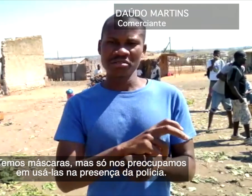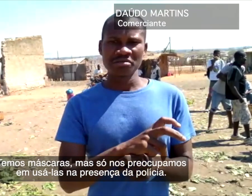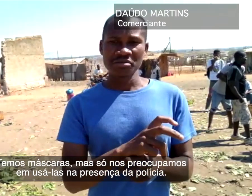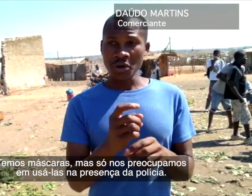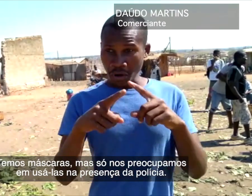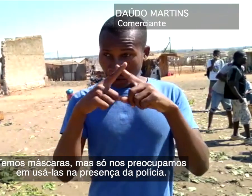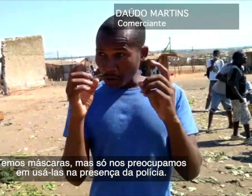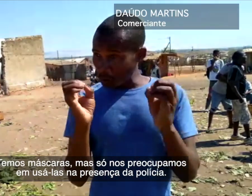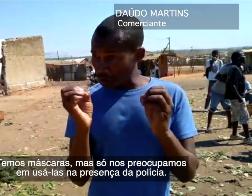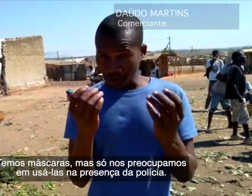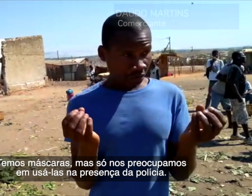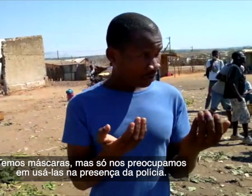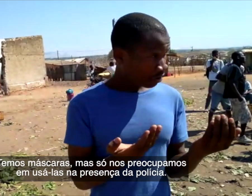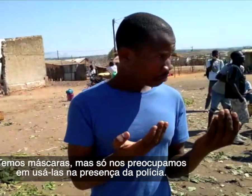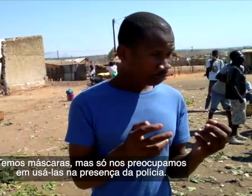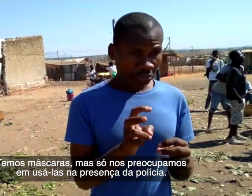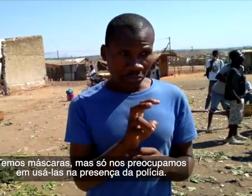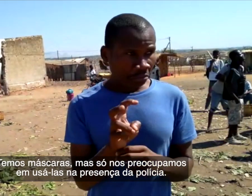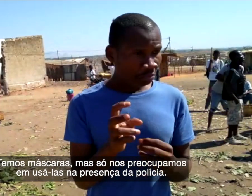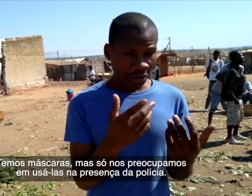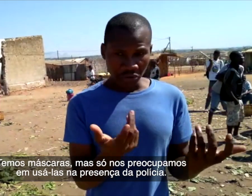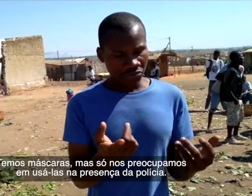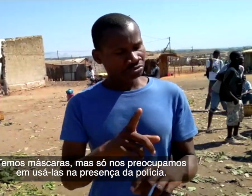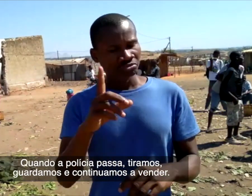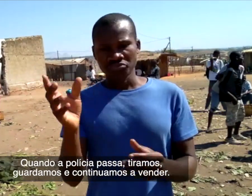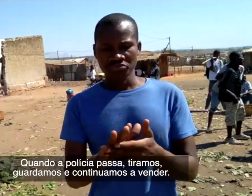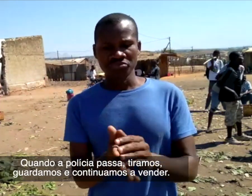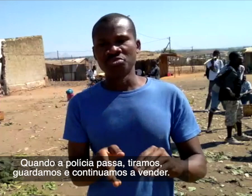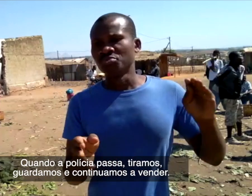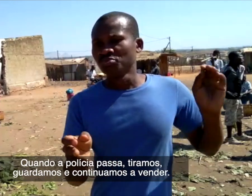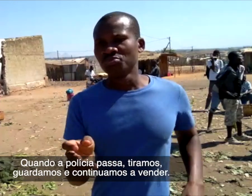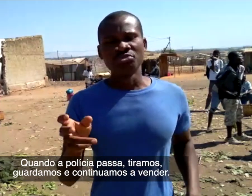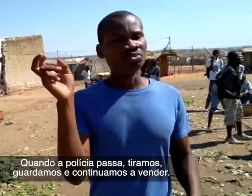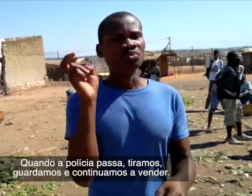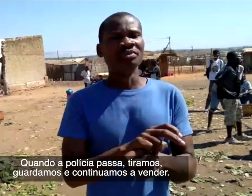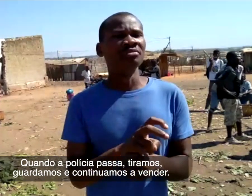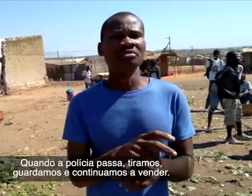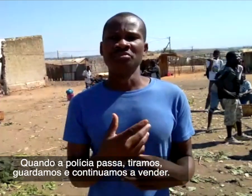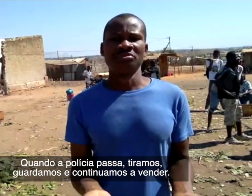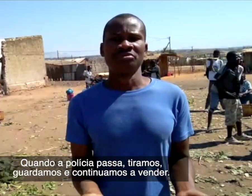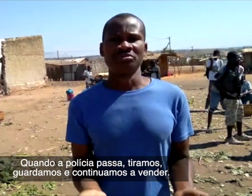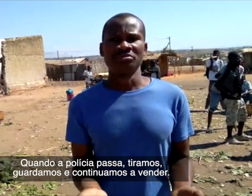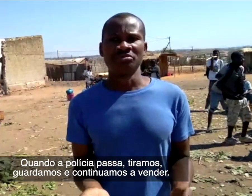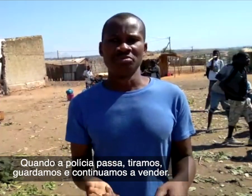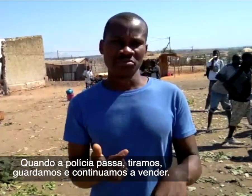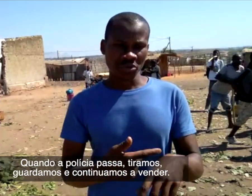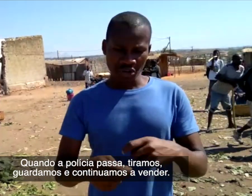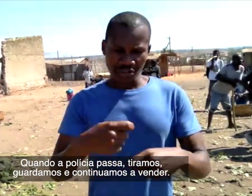nos preocupamos em usá-las na presença da polícia. Quando a polícia passa,